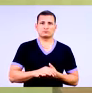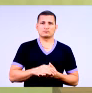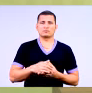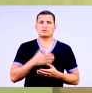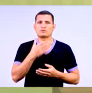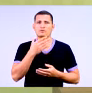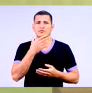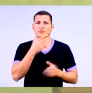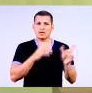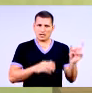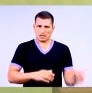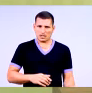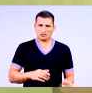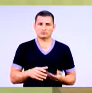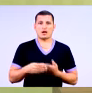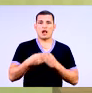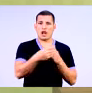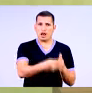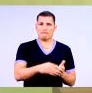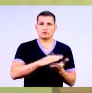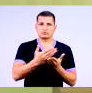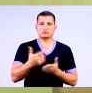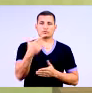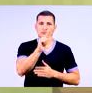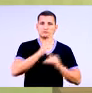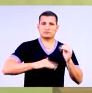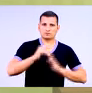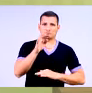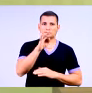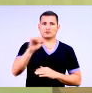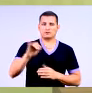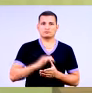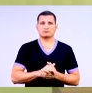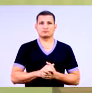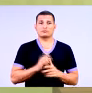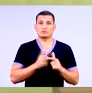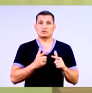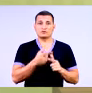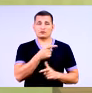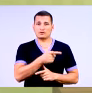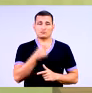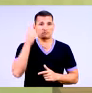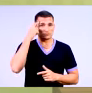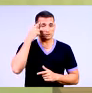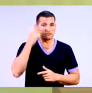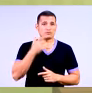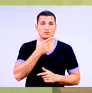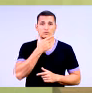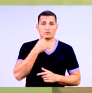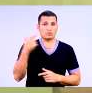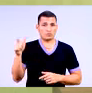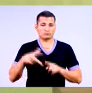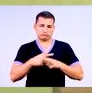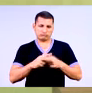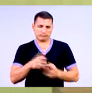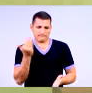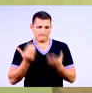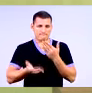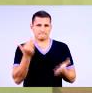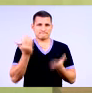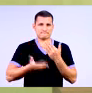outro profissional de TI, pois o dono suspeitava que o anterior tinha trocado alguma peça do seu